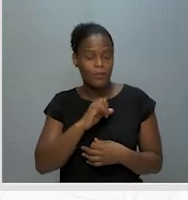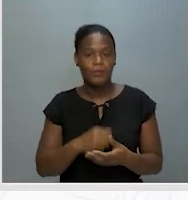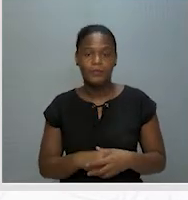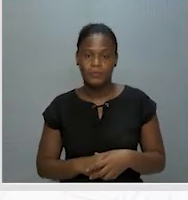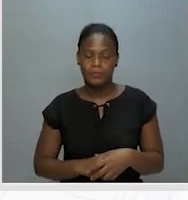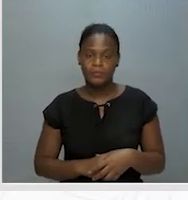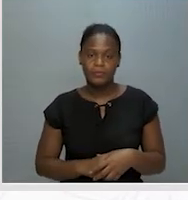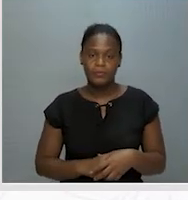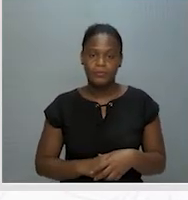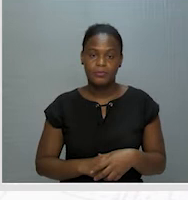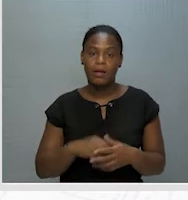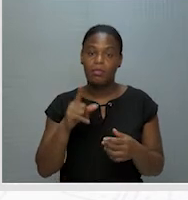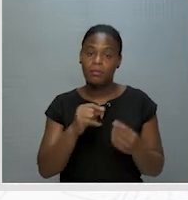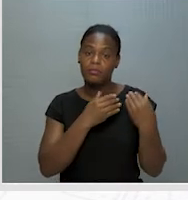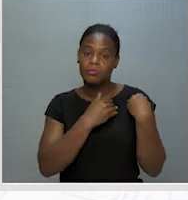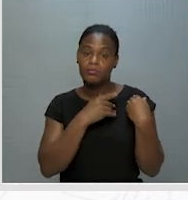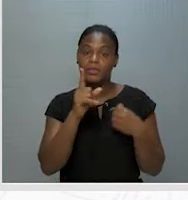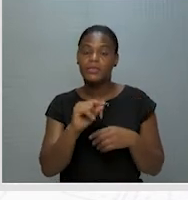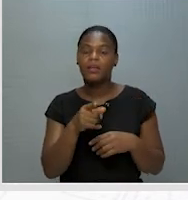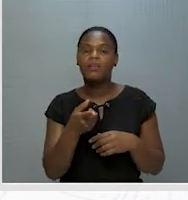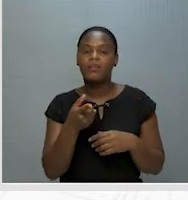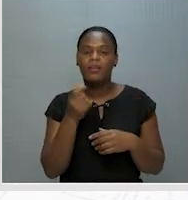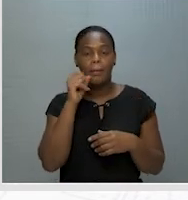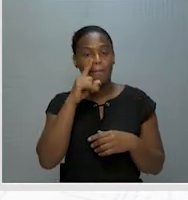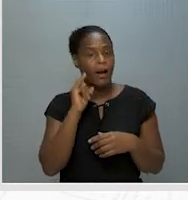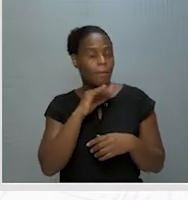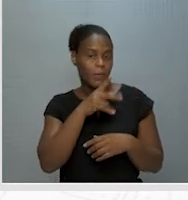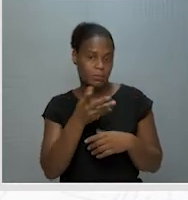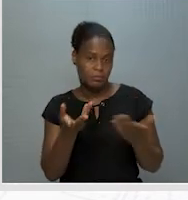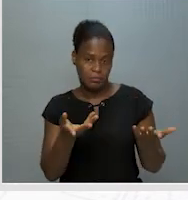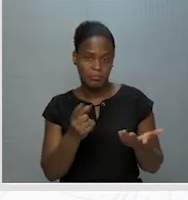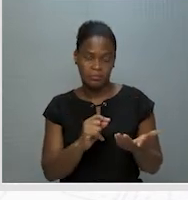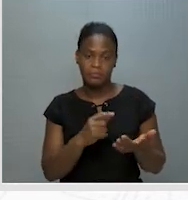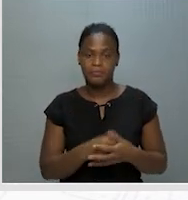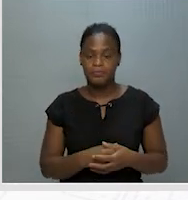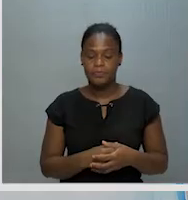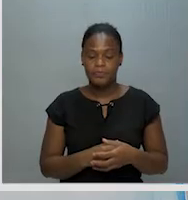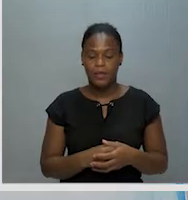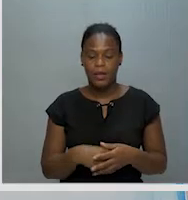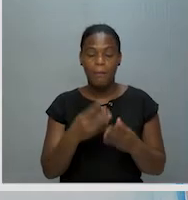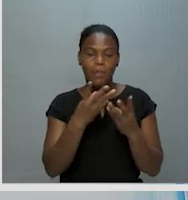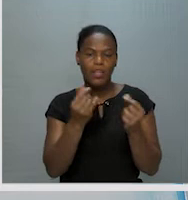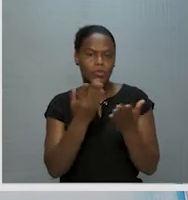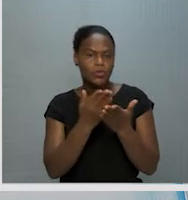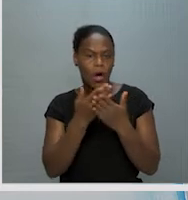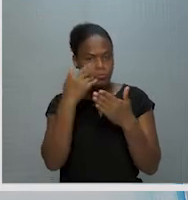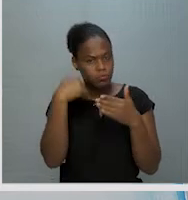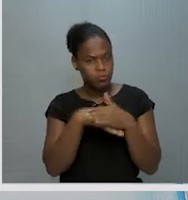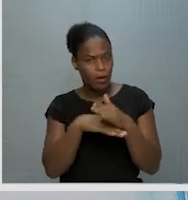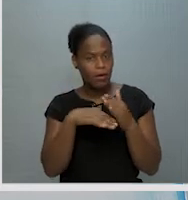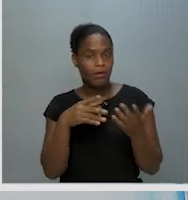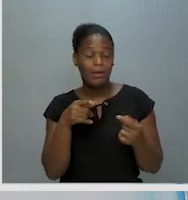filhos. É uma função dos pais. Conservar os materiais